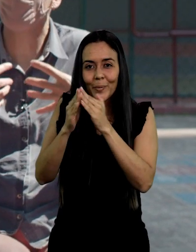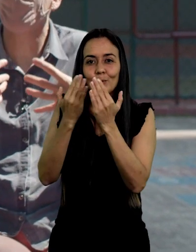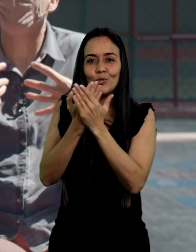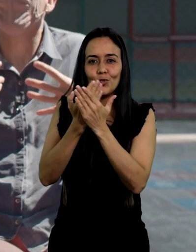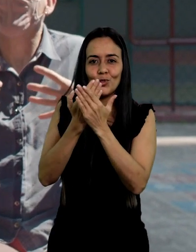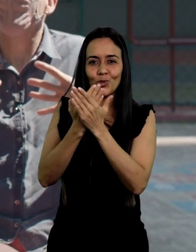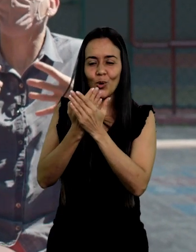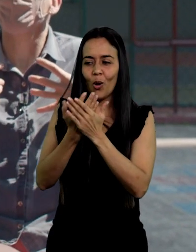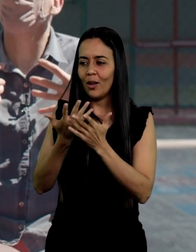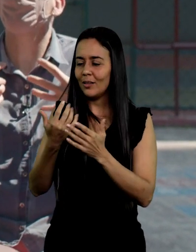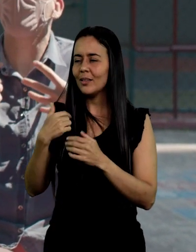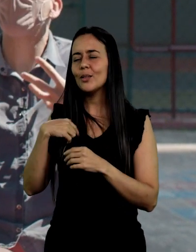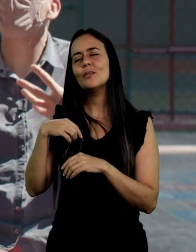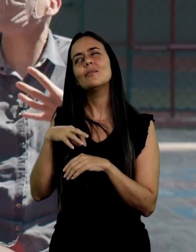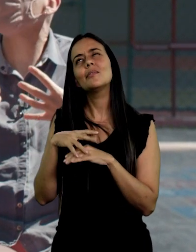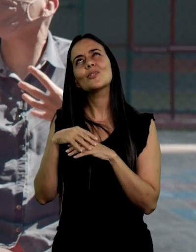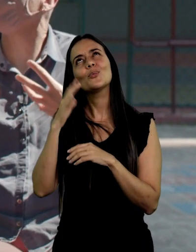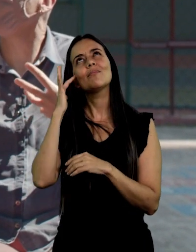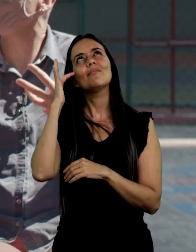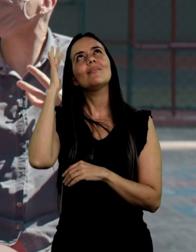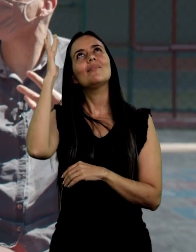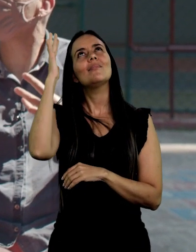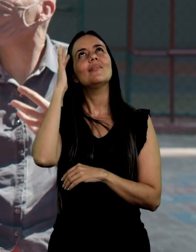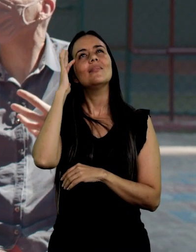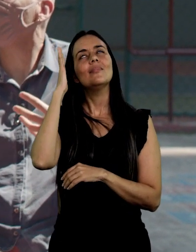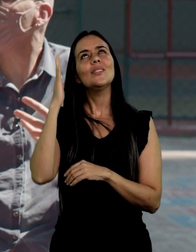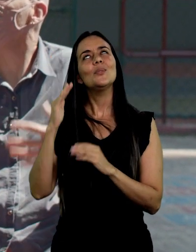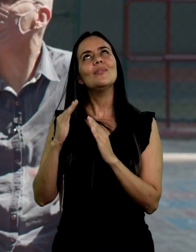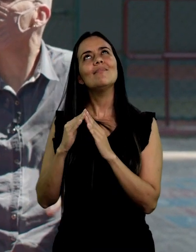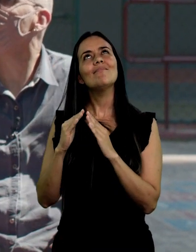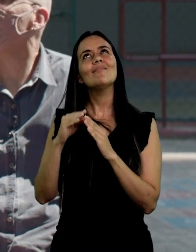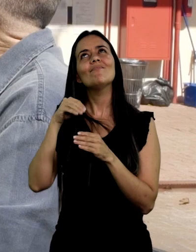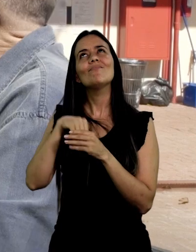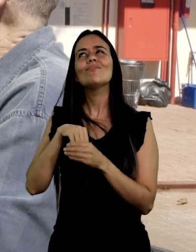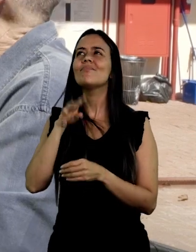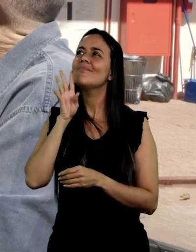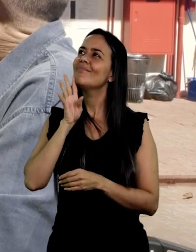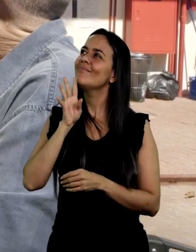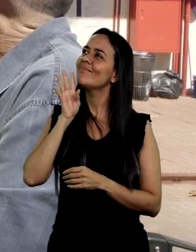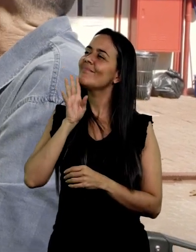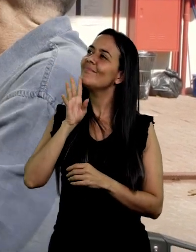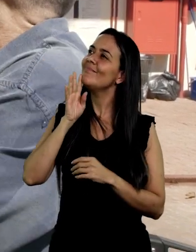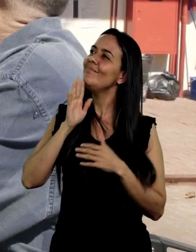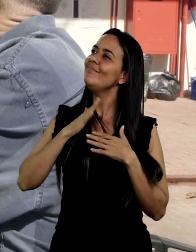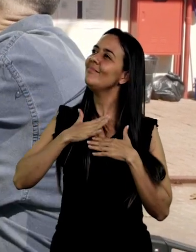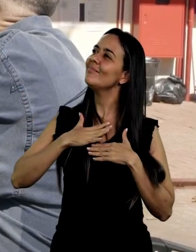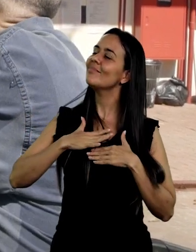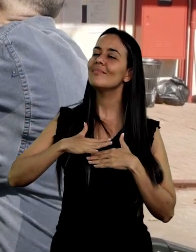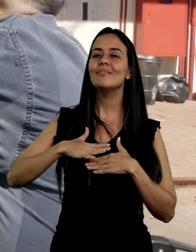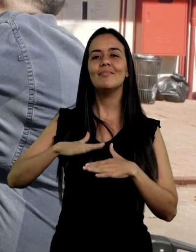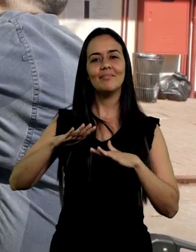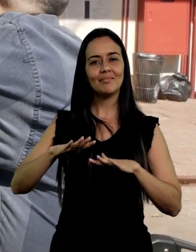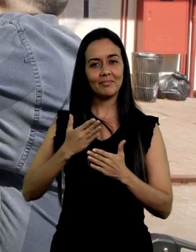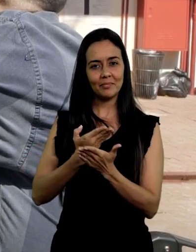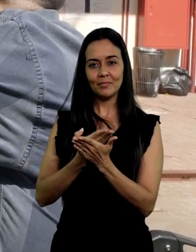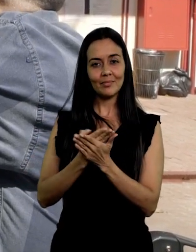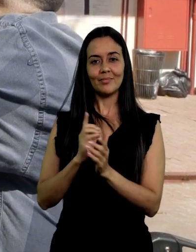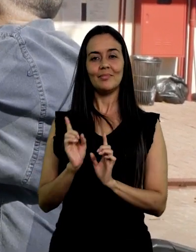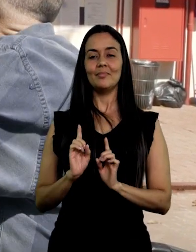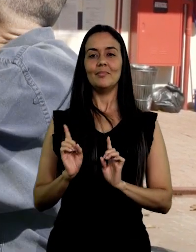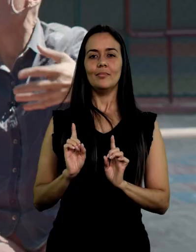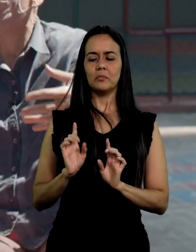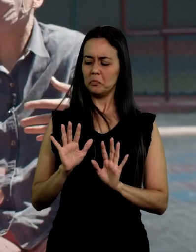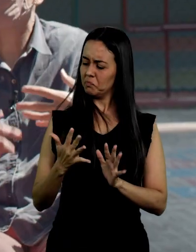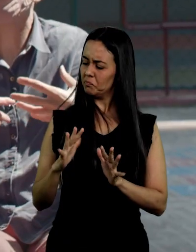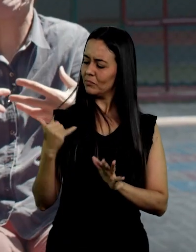Foi um flagrante, uma vivência assim para mim tão reveladora, que eu estou lembrando agora, eu devia ter 7, 8